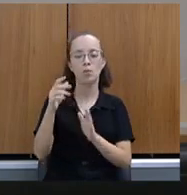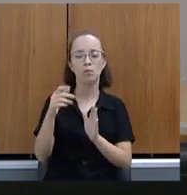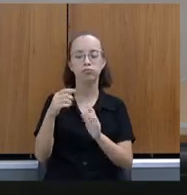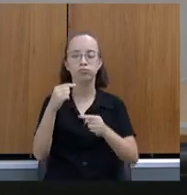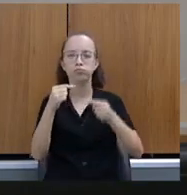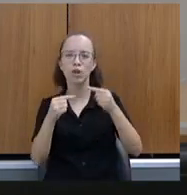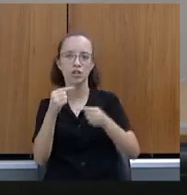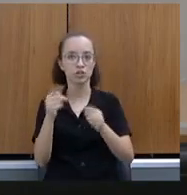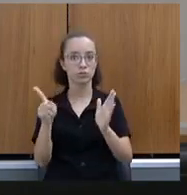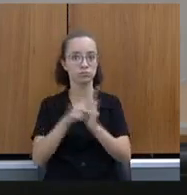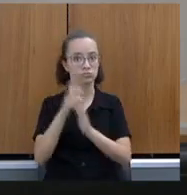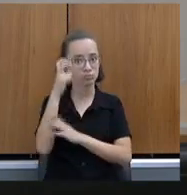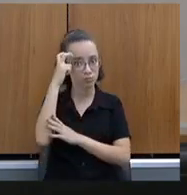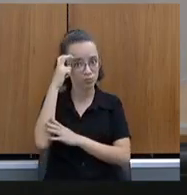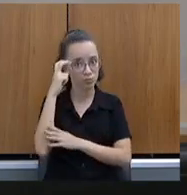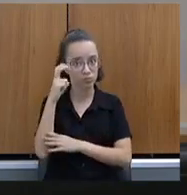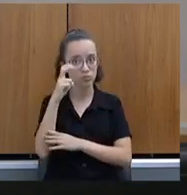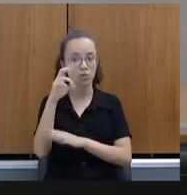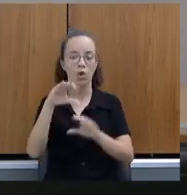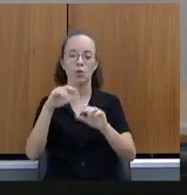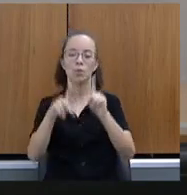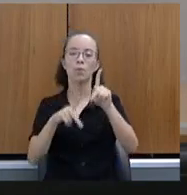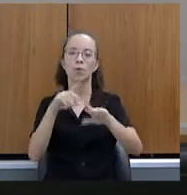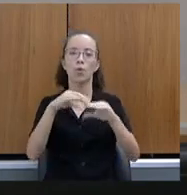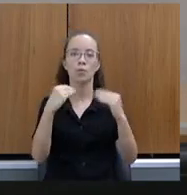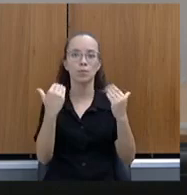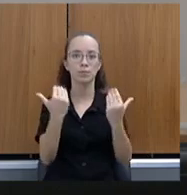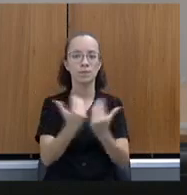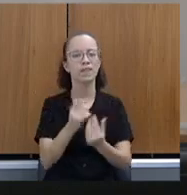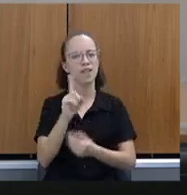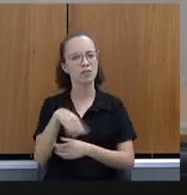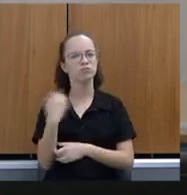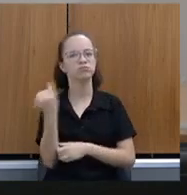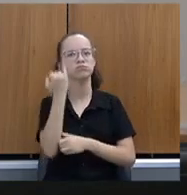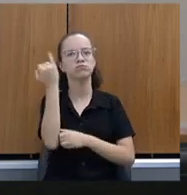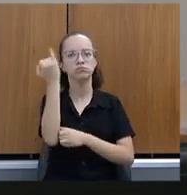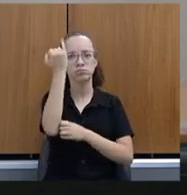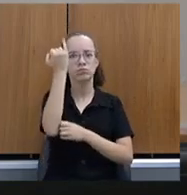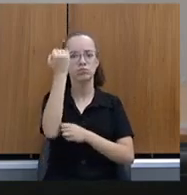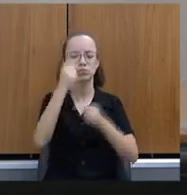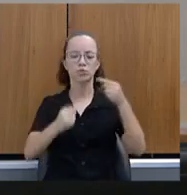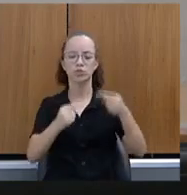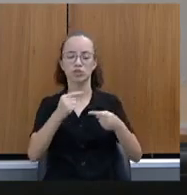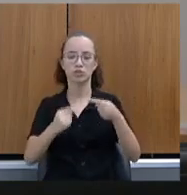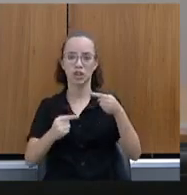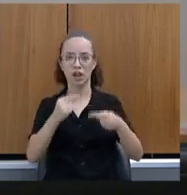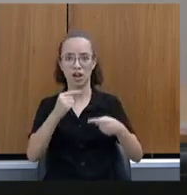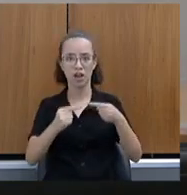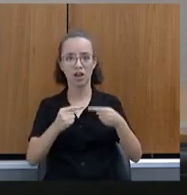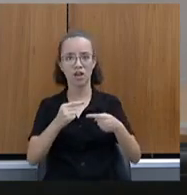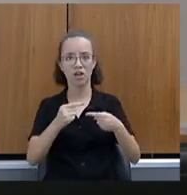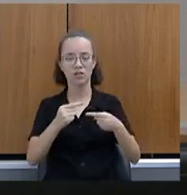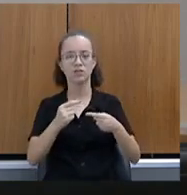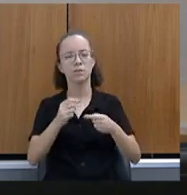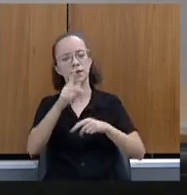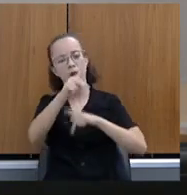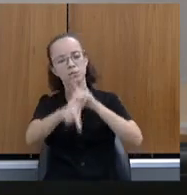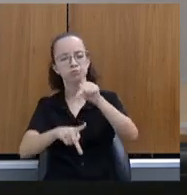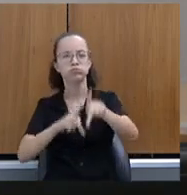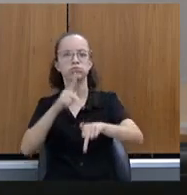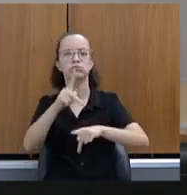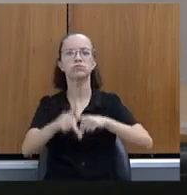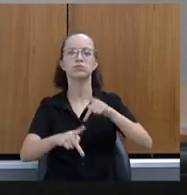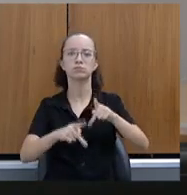Comunitária tendo em vista a esta importante política pública para a população